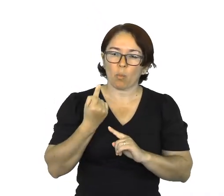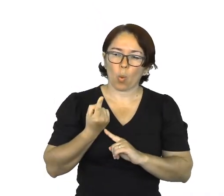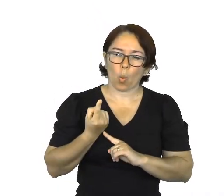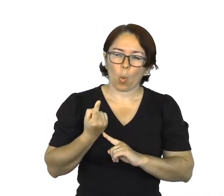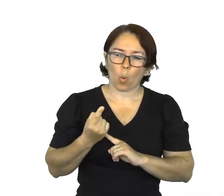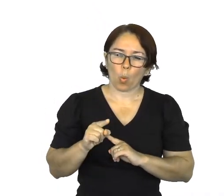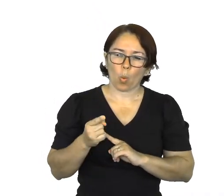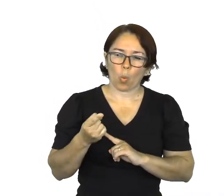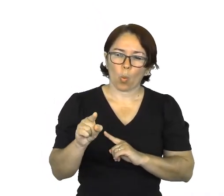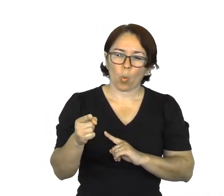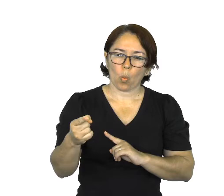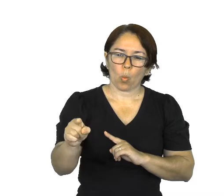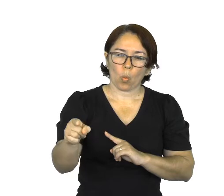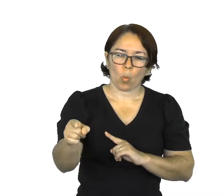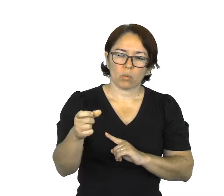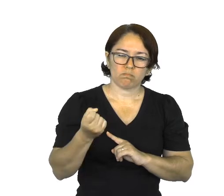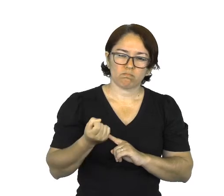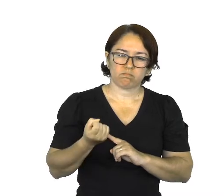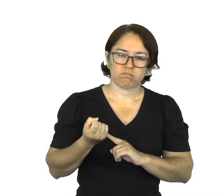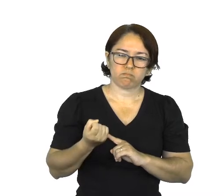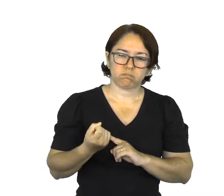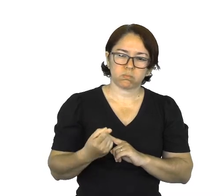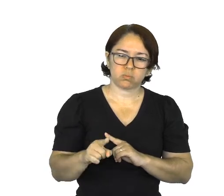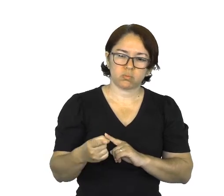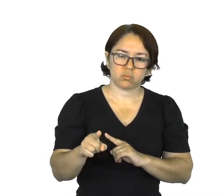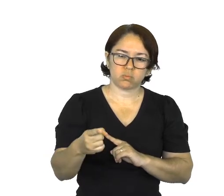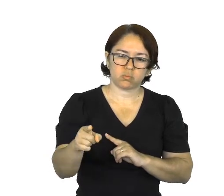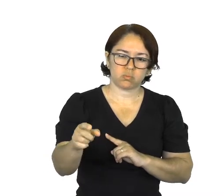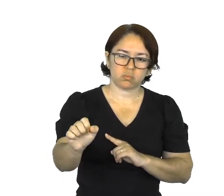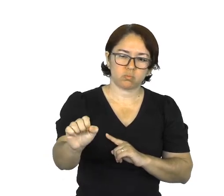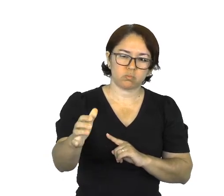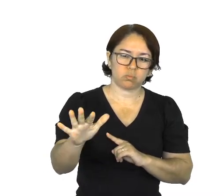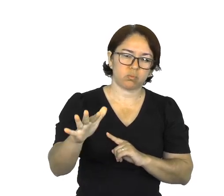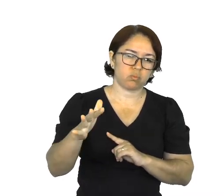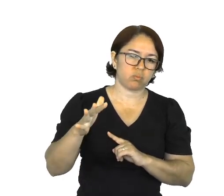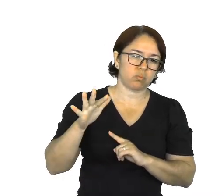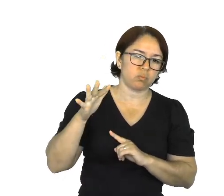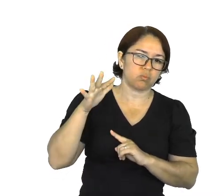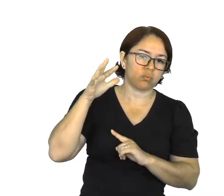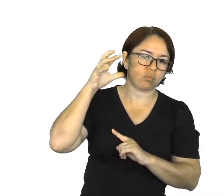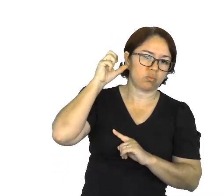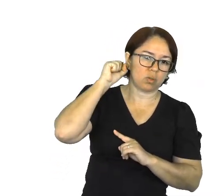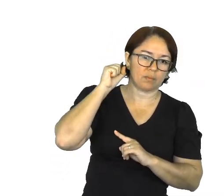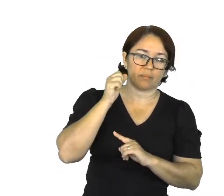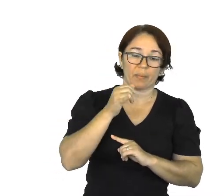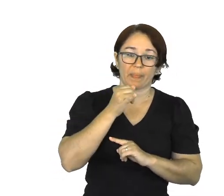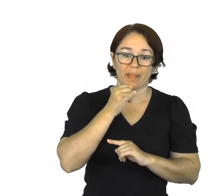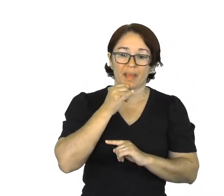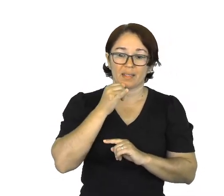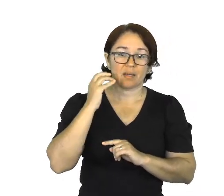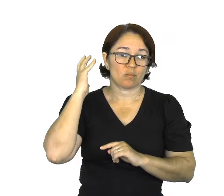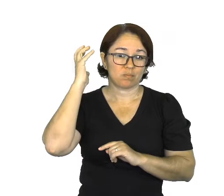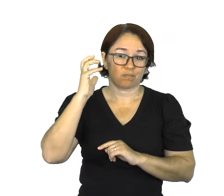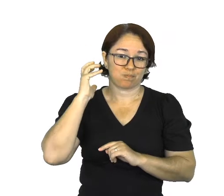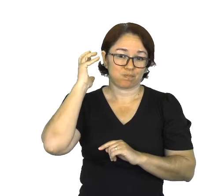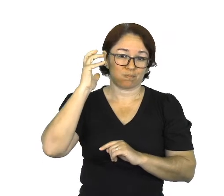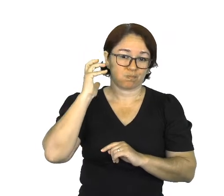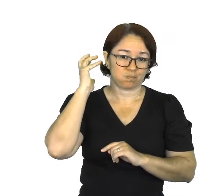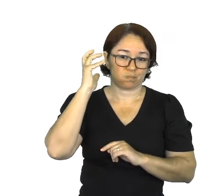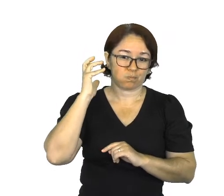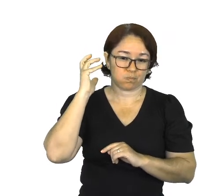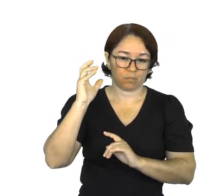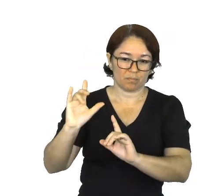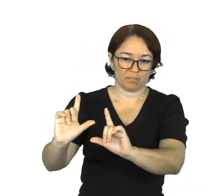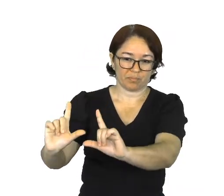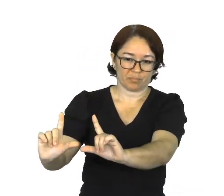longitudinais. Olha a figura de vocês aí. Eu tenho uma caixa de som, dum dum dum, que no final eu tenho